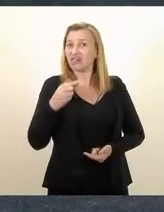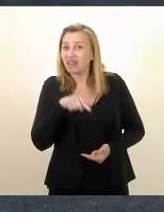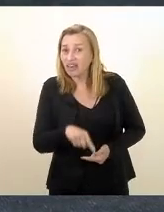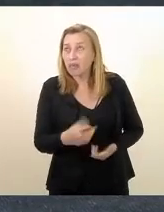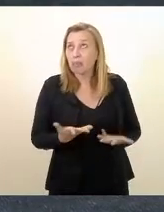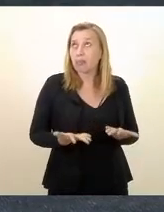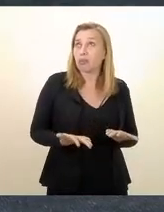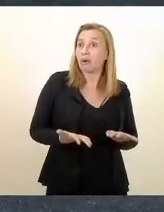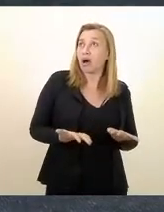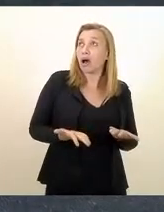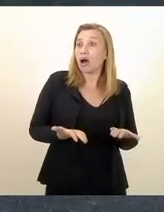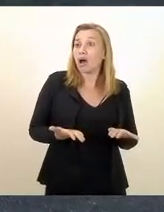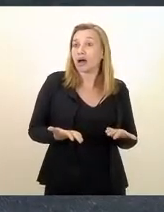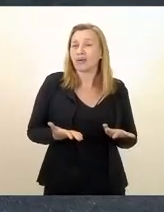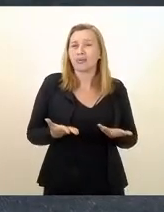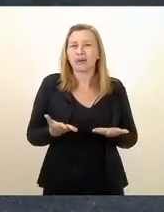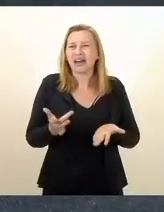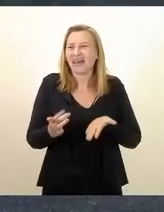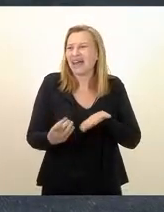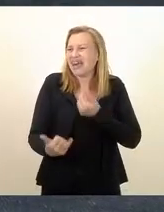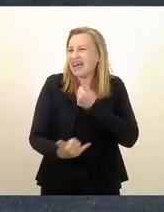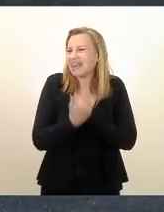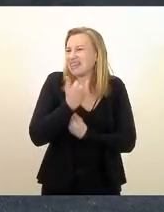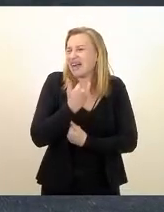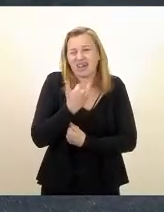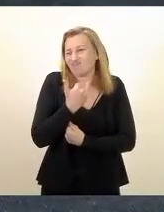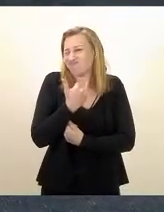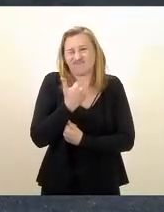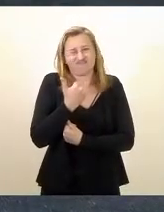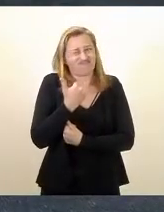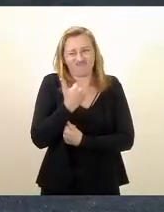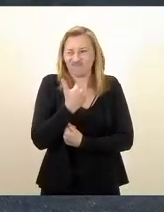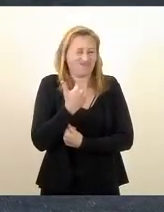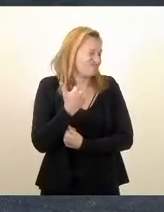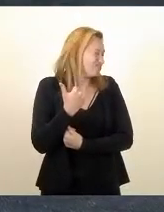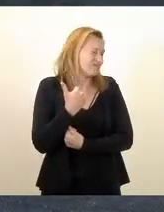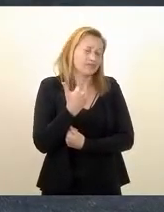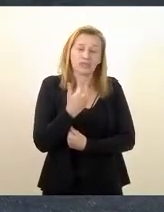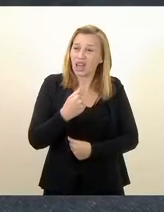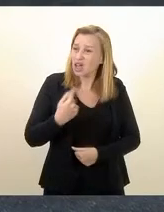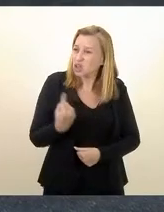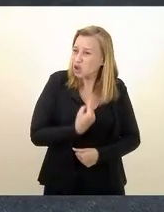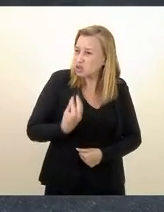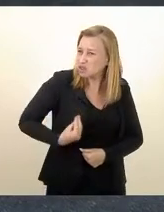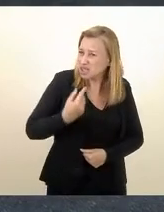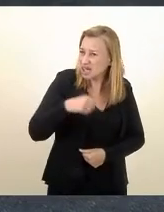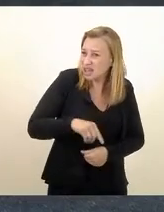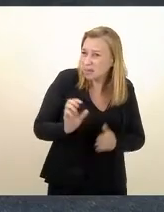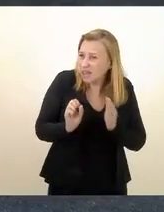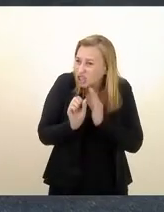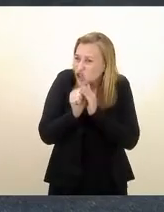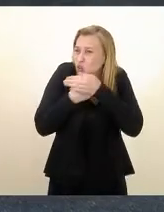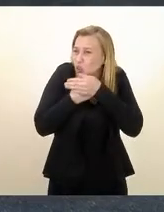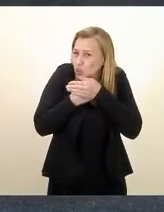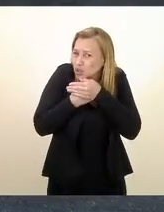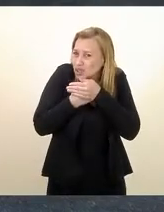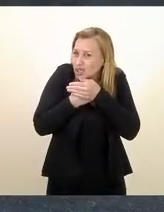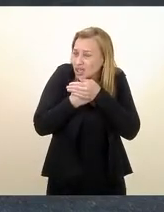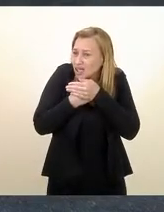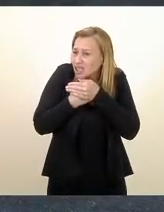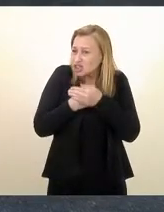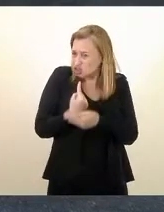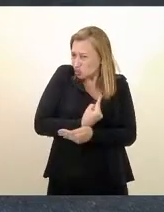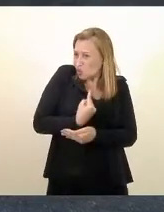para nos enganar nós não estamos aqui para esconder de nós